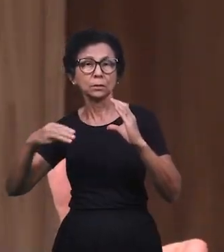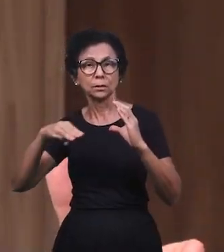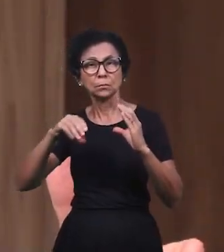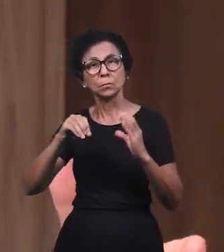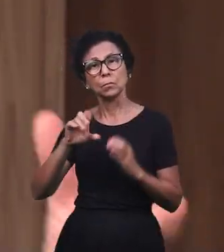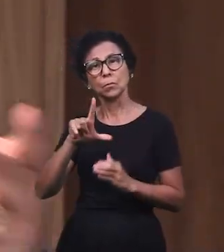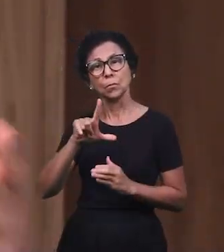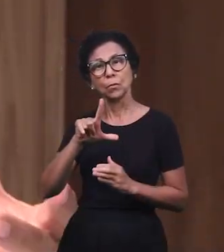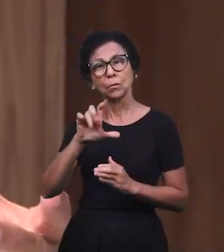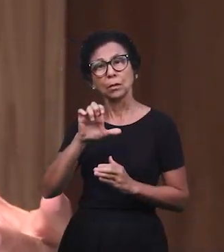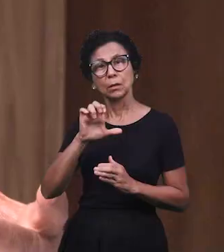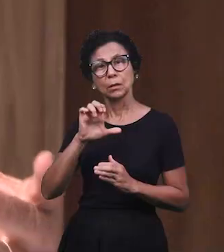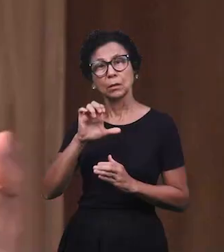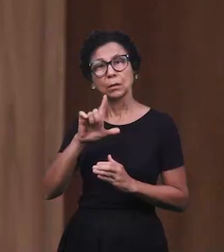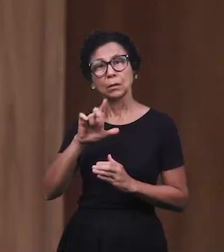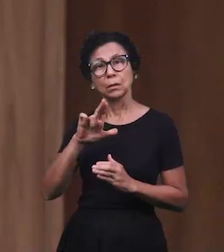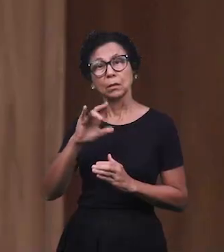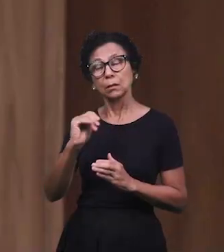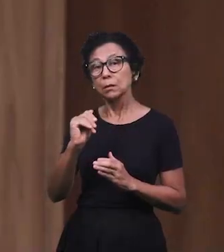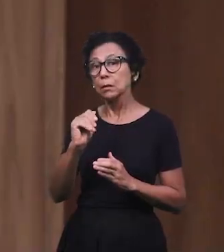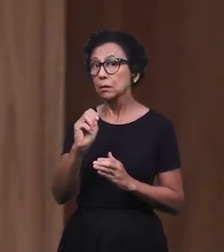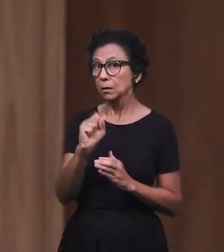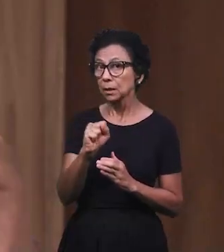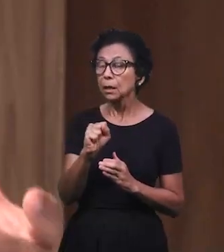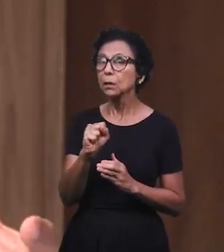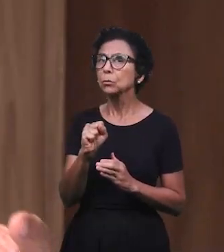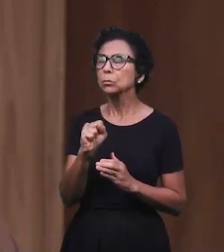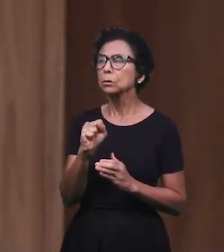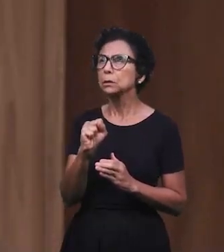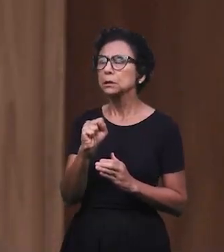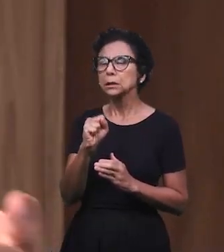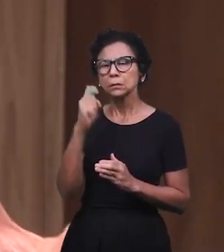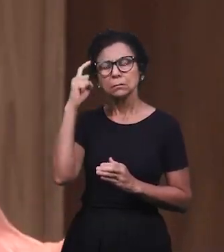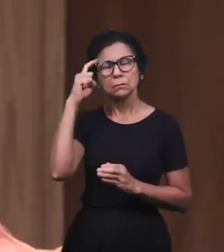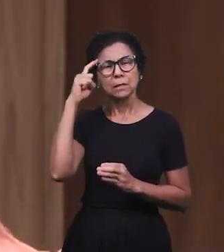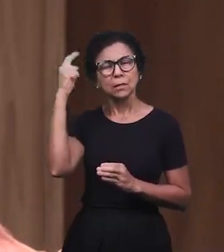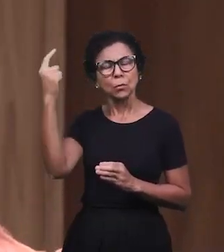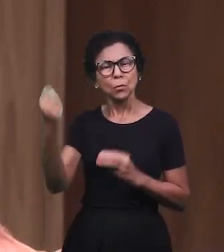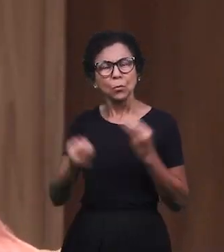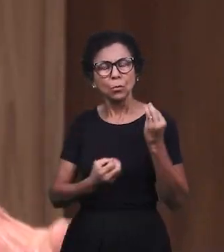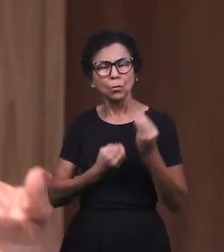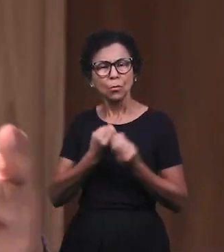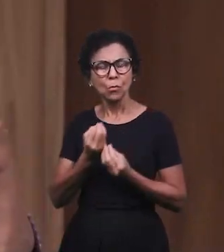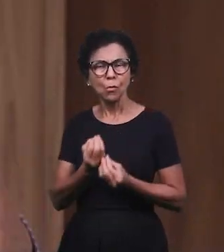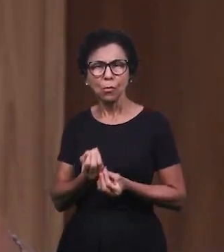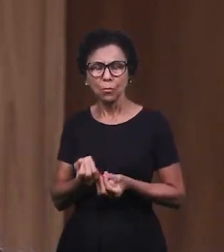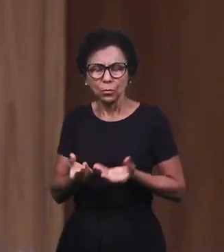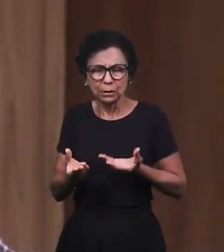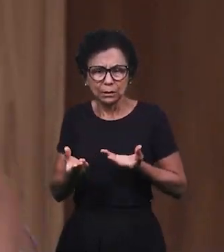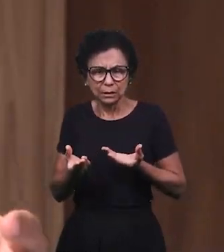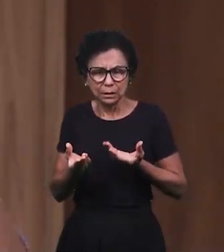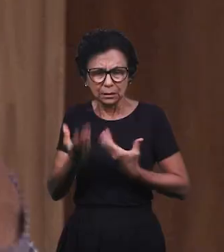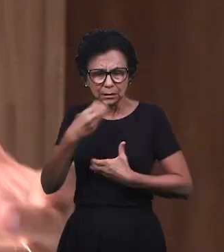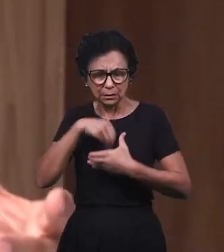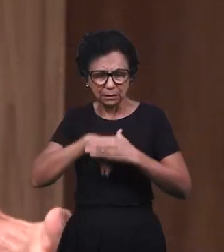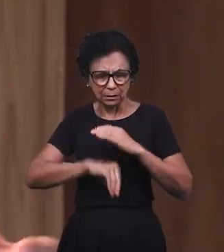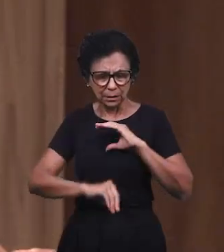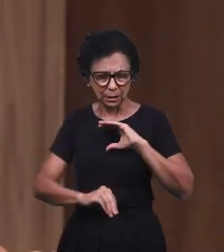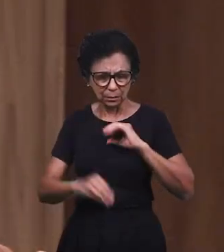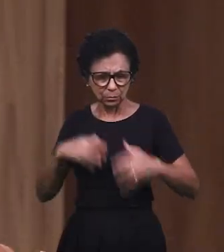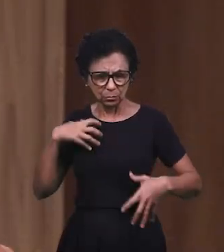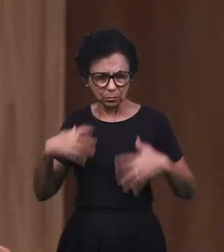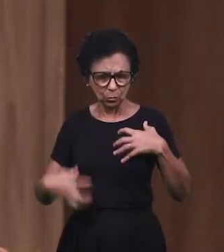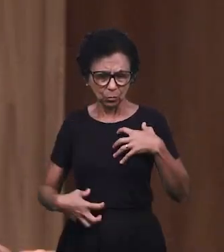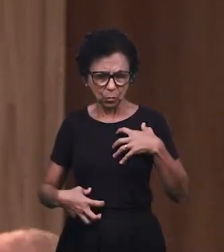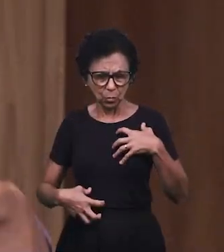levantado é como que um maquinário tão complexo que orienta o funcionamento